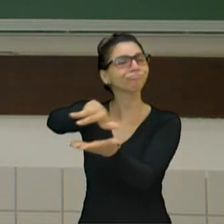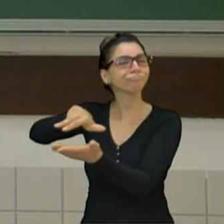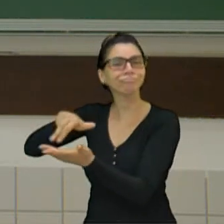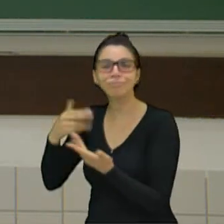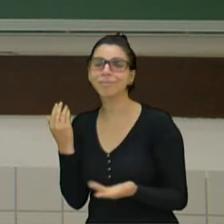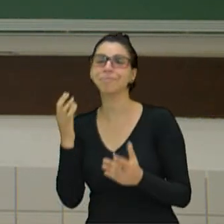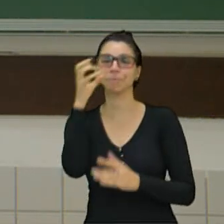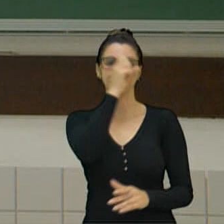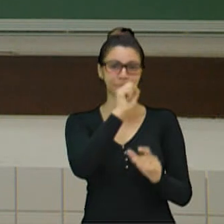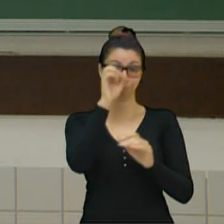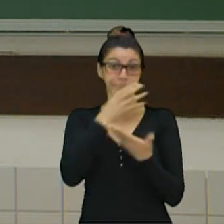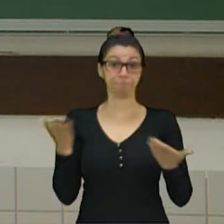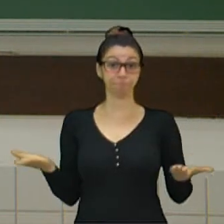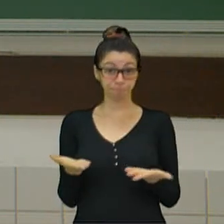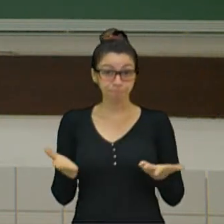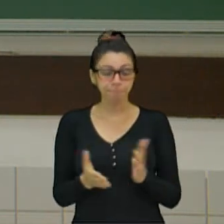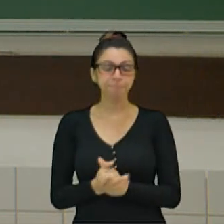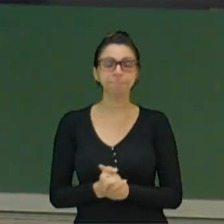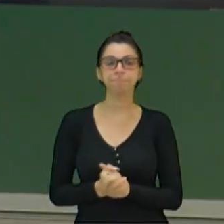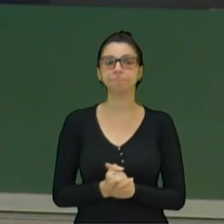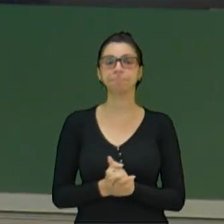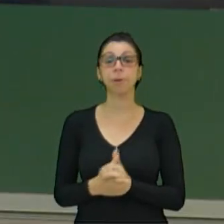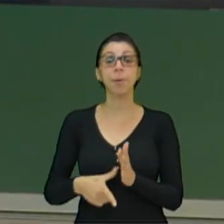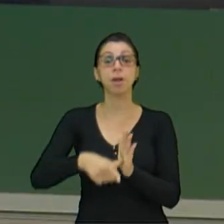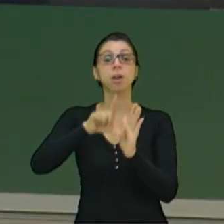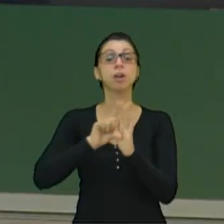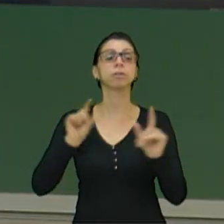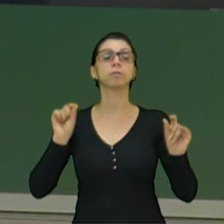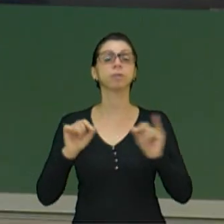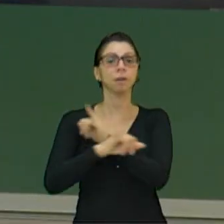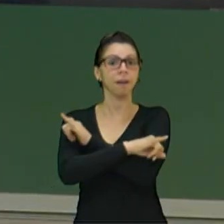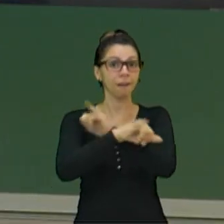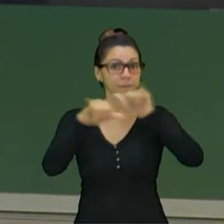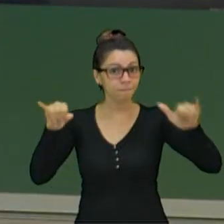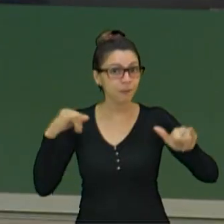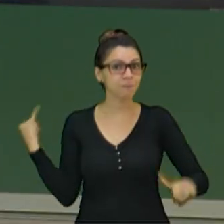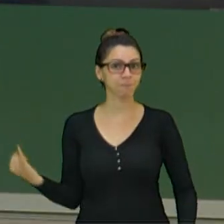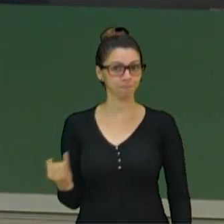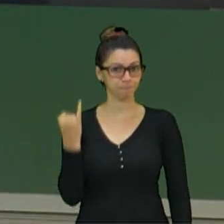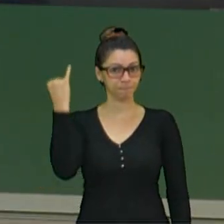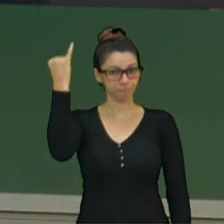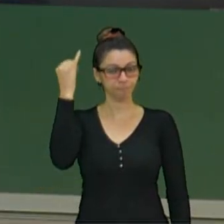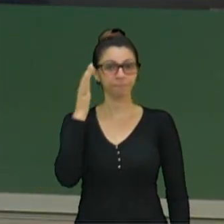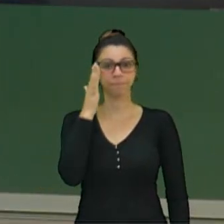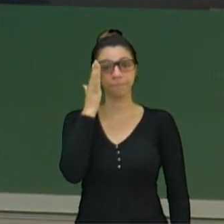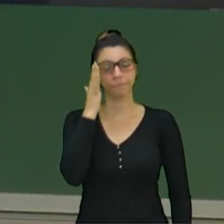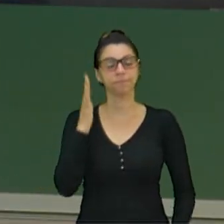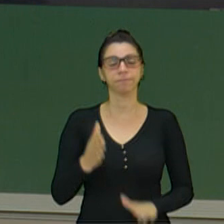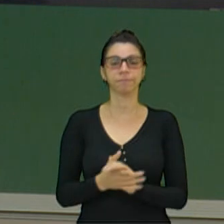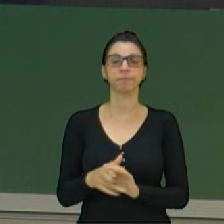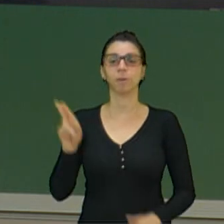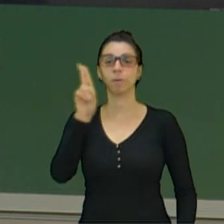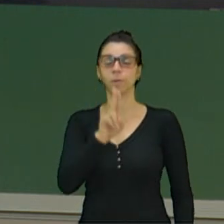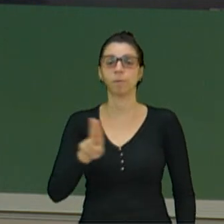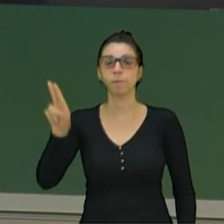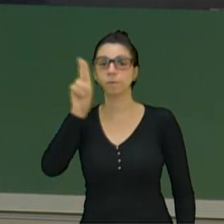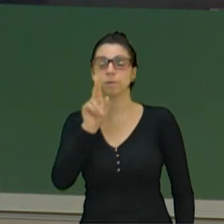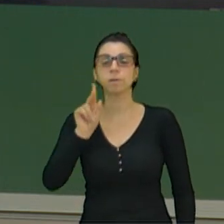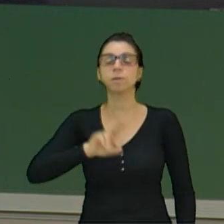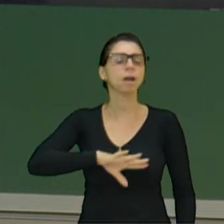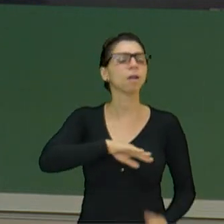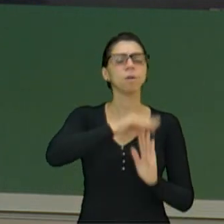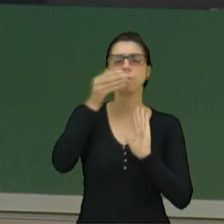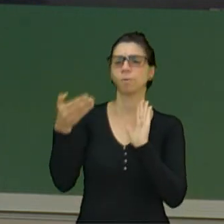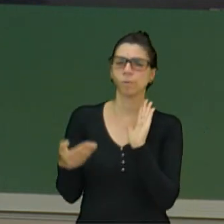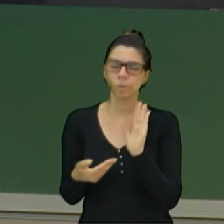aula de hoje. Vamos antes falar sobre os nossos recados importantes. Utilizar todos os recursos